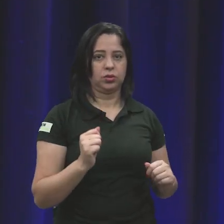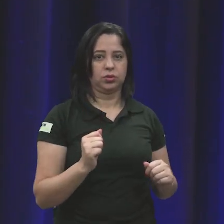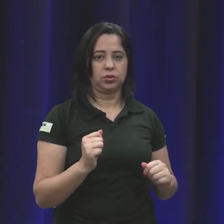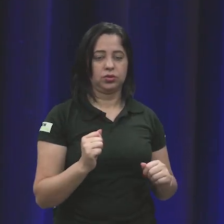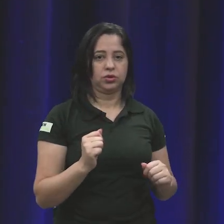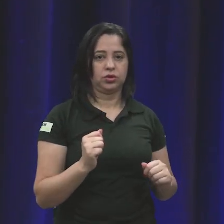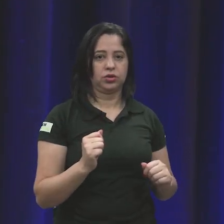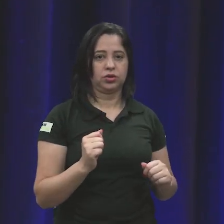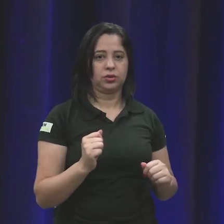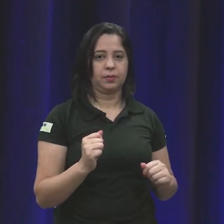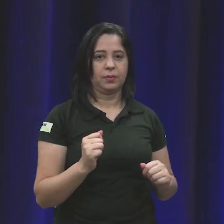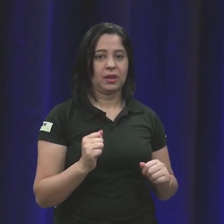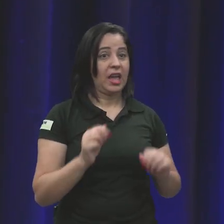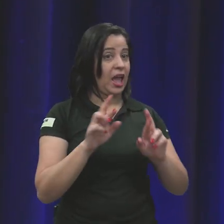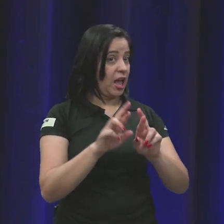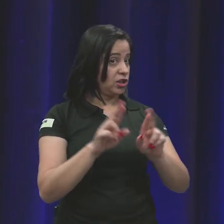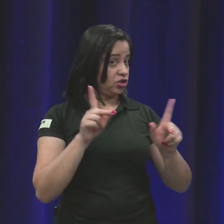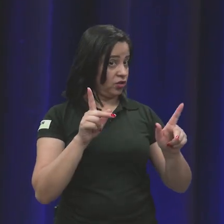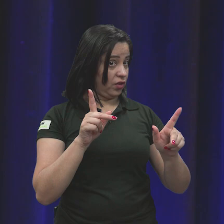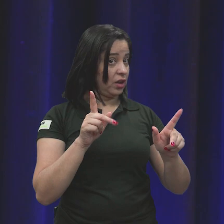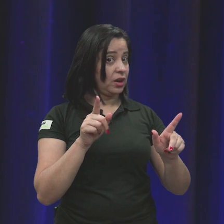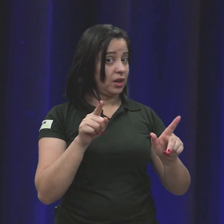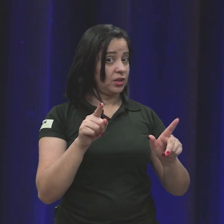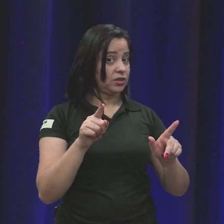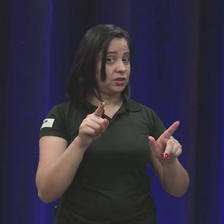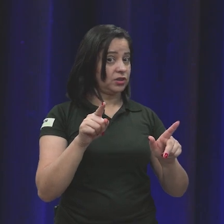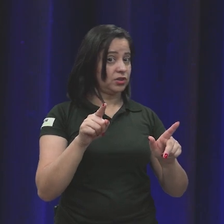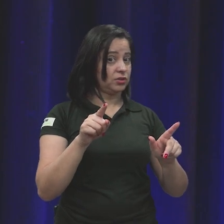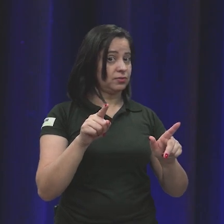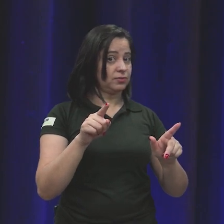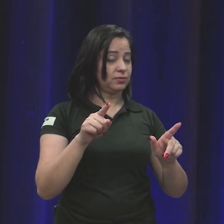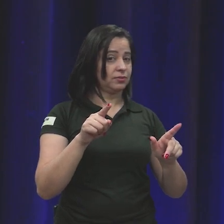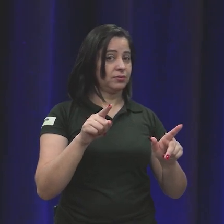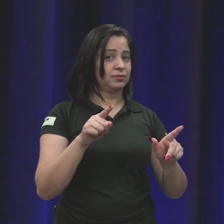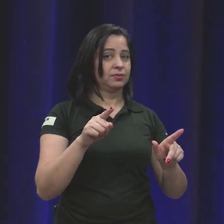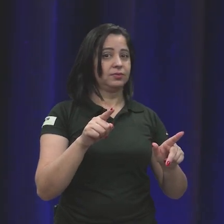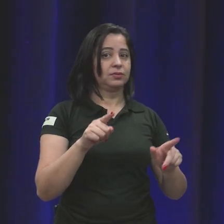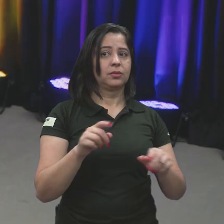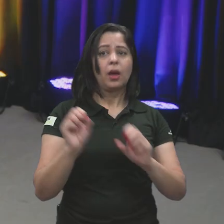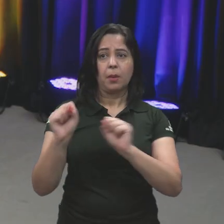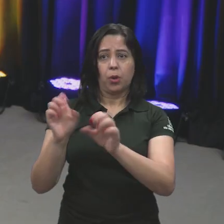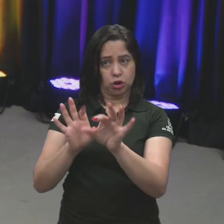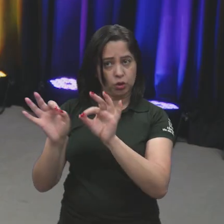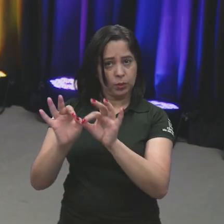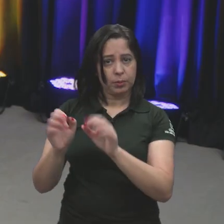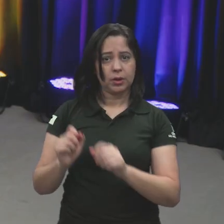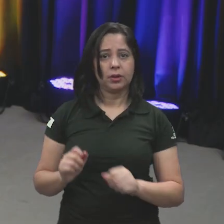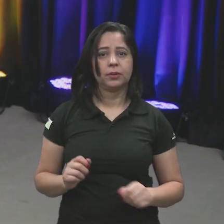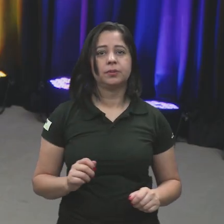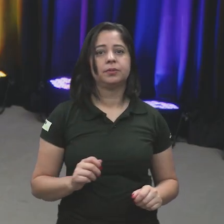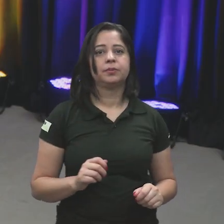Diferente do peão que a gente arremessa, esse senhor a gente enrola. Faz aí pra gente, Benê, como é que funciona?